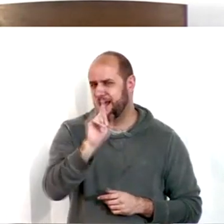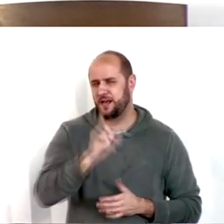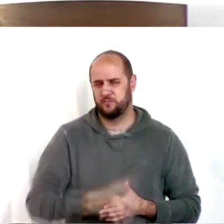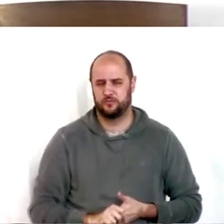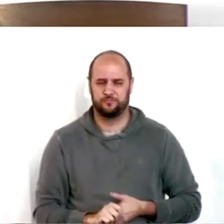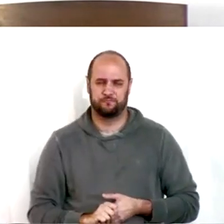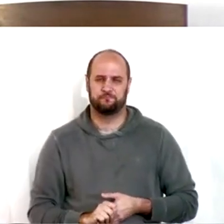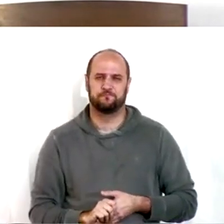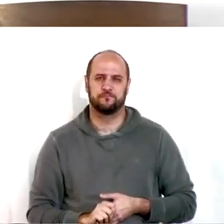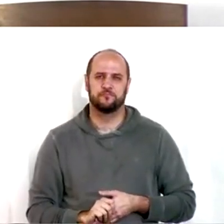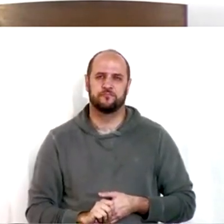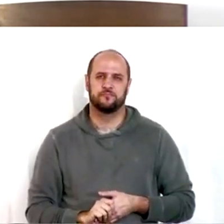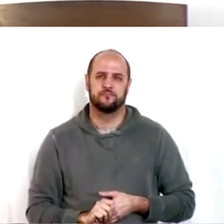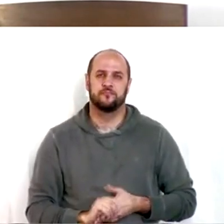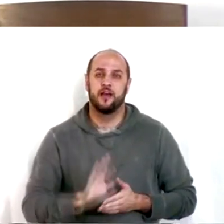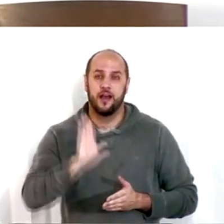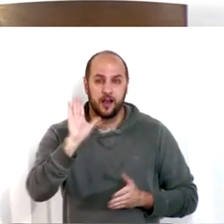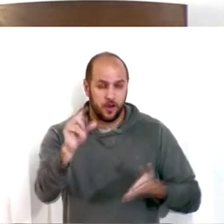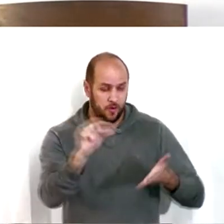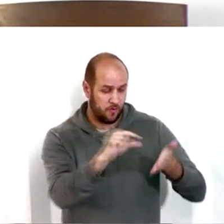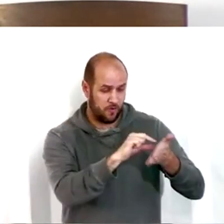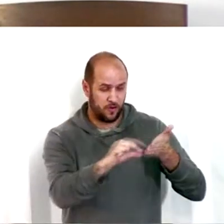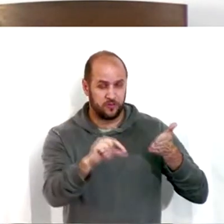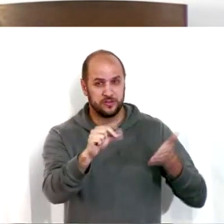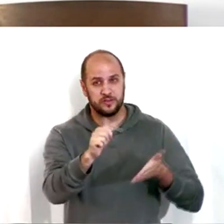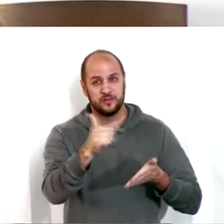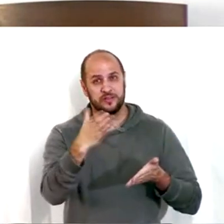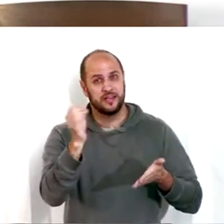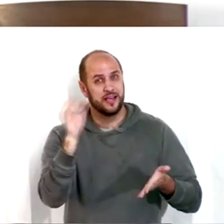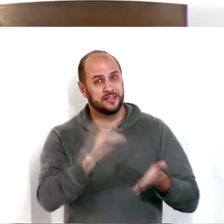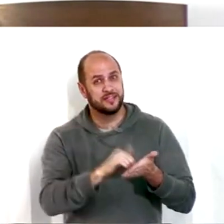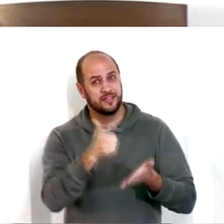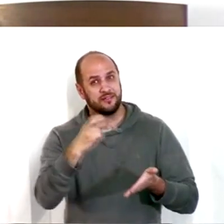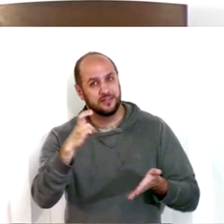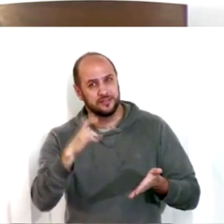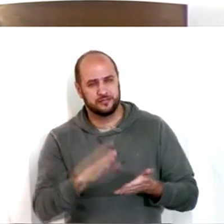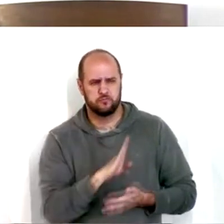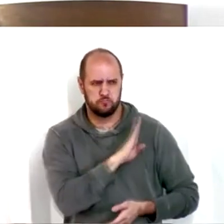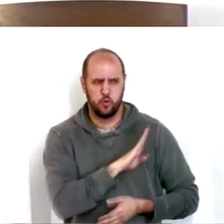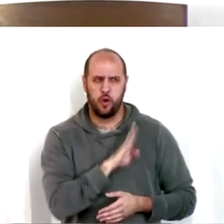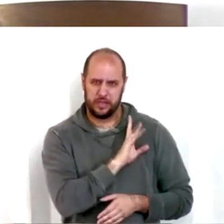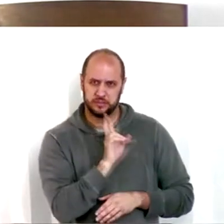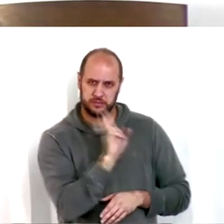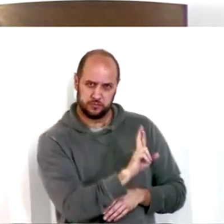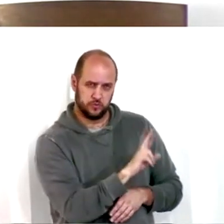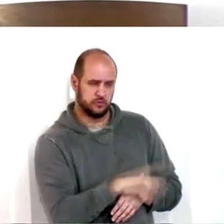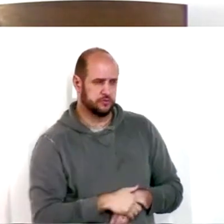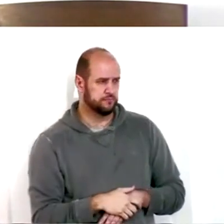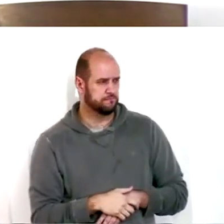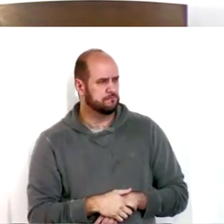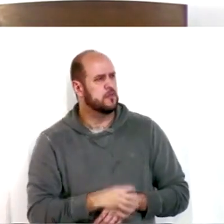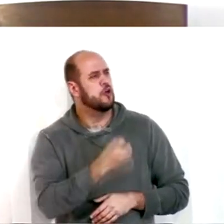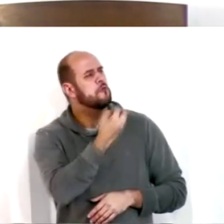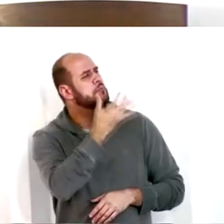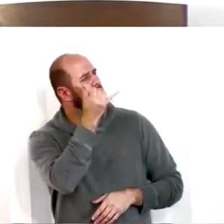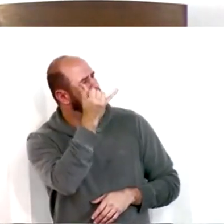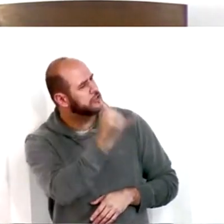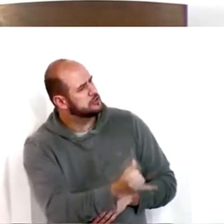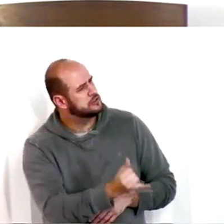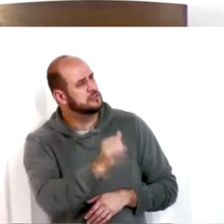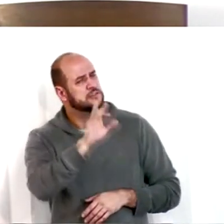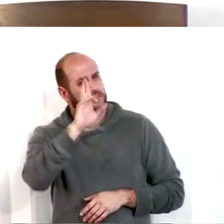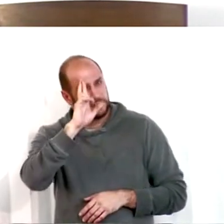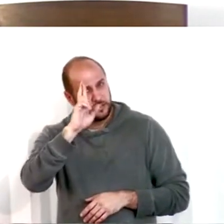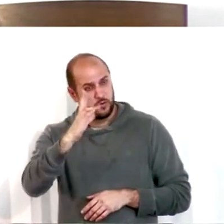Ruth. Mas os versos de 10 a 15 nos diz: disse Boaz: Bendita sejas tu,